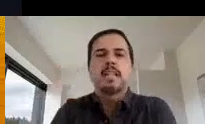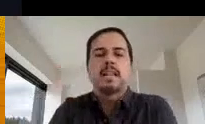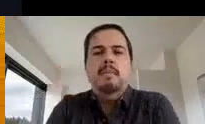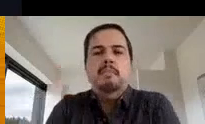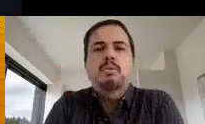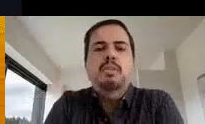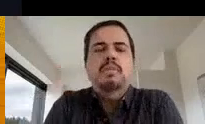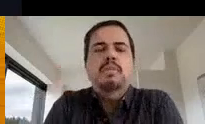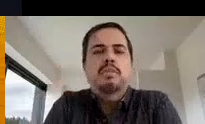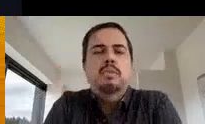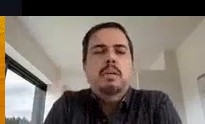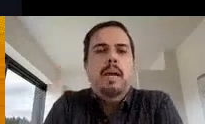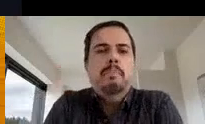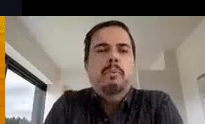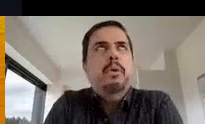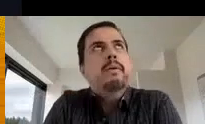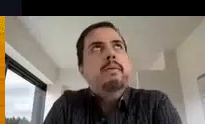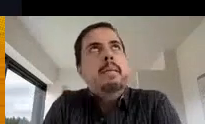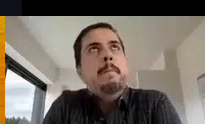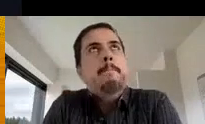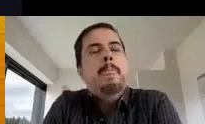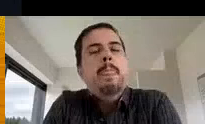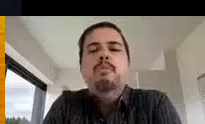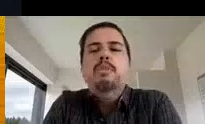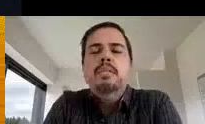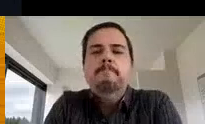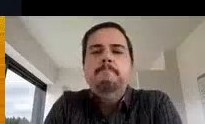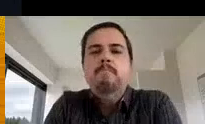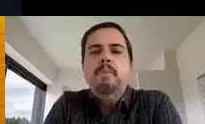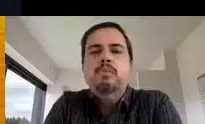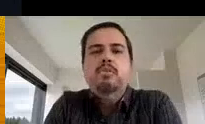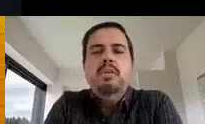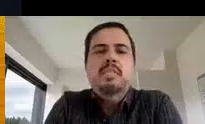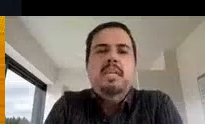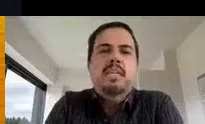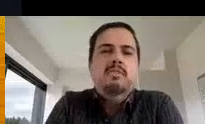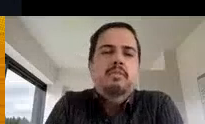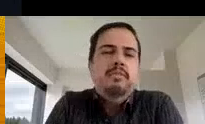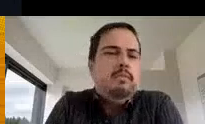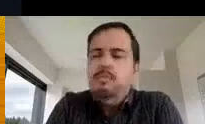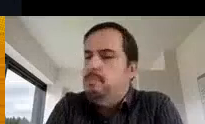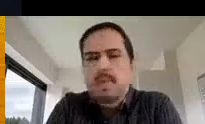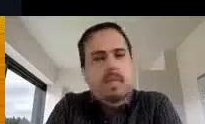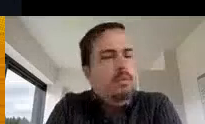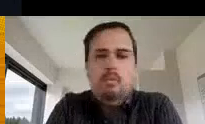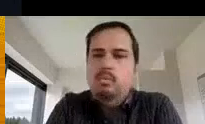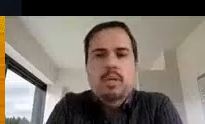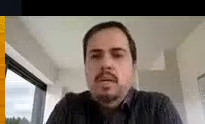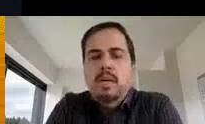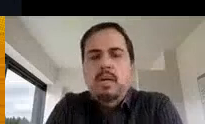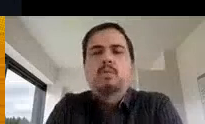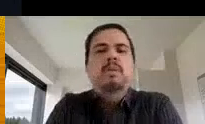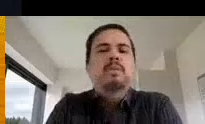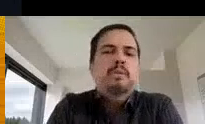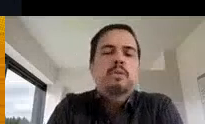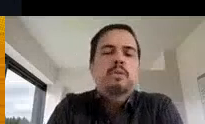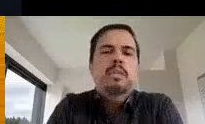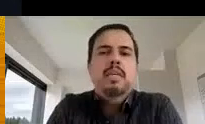quando a gente mede a produtividade do Sebrae por número de pessoas inscritas num evento, é